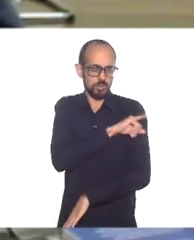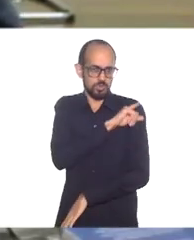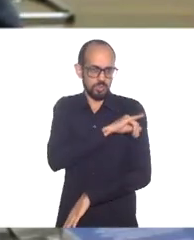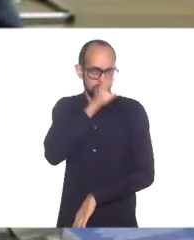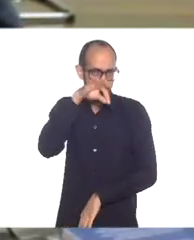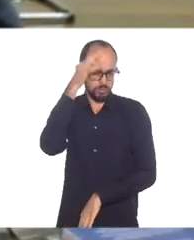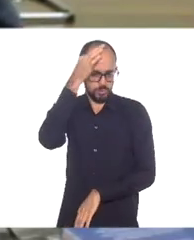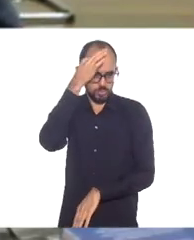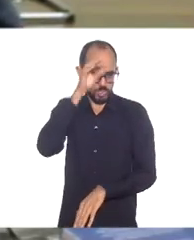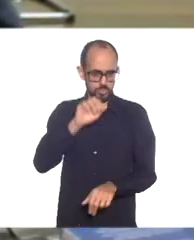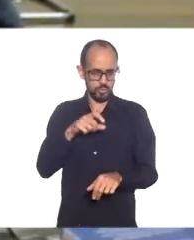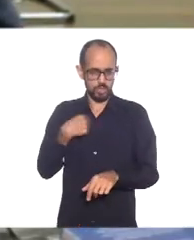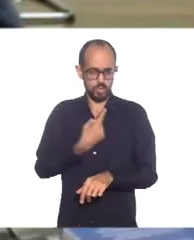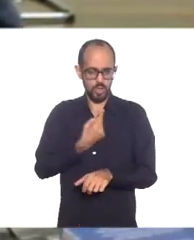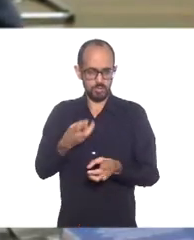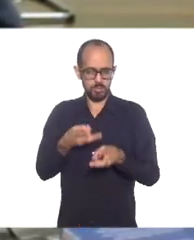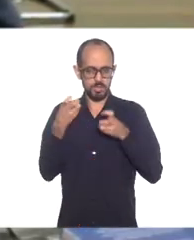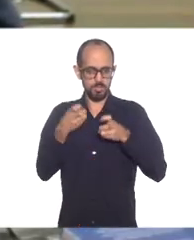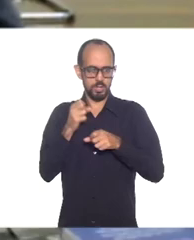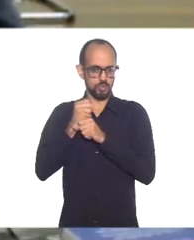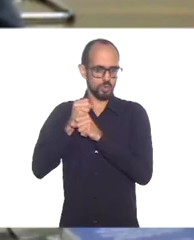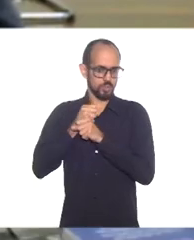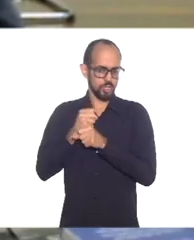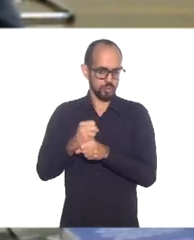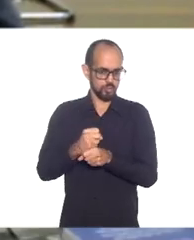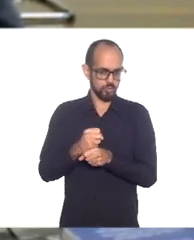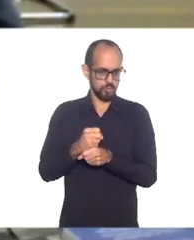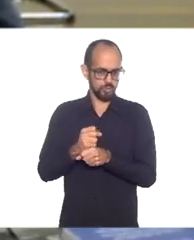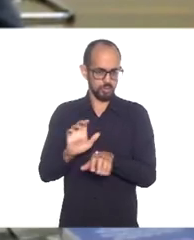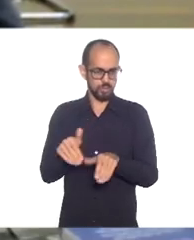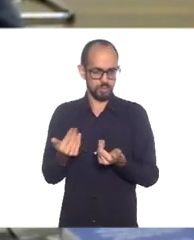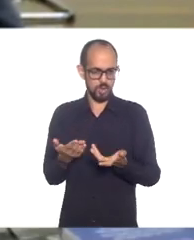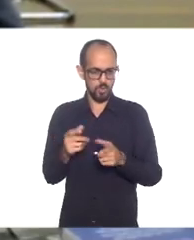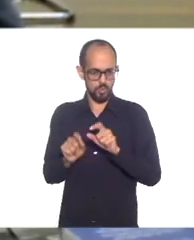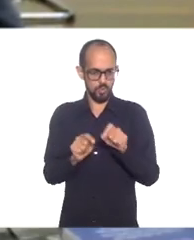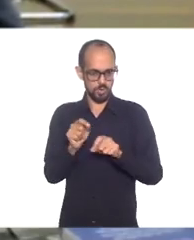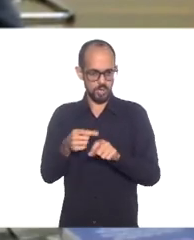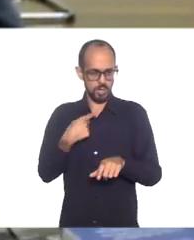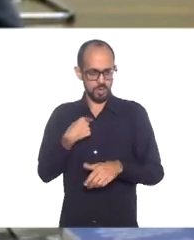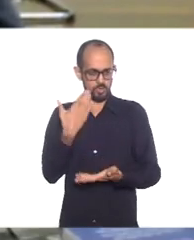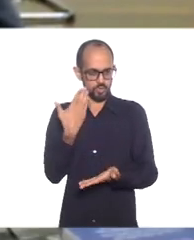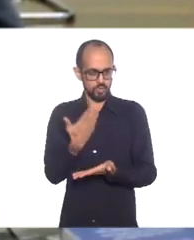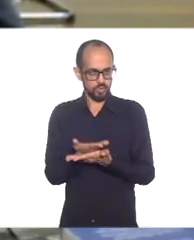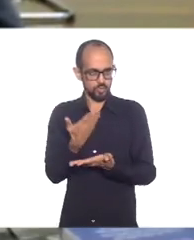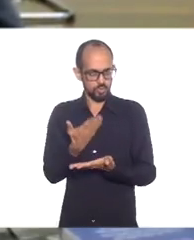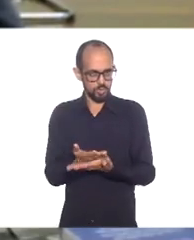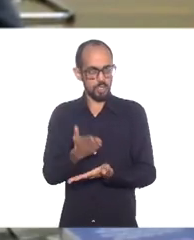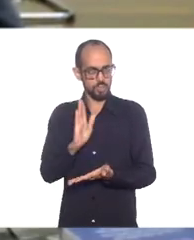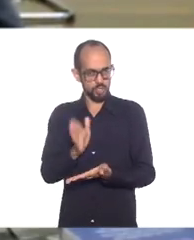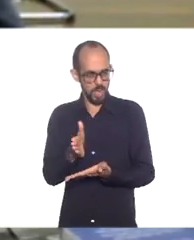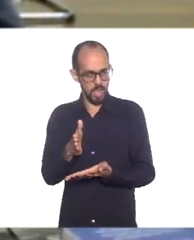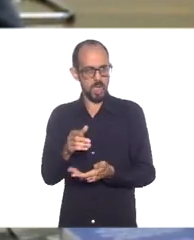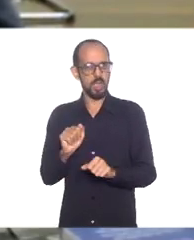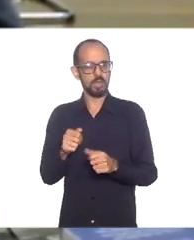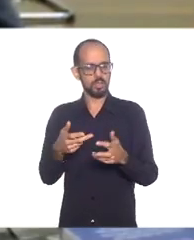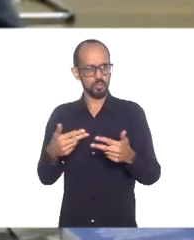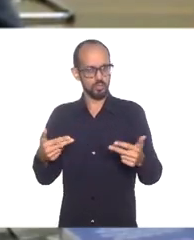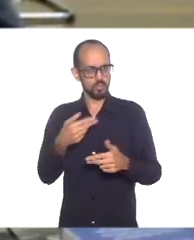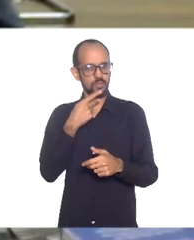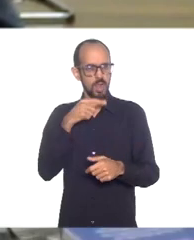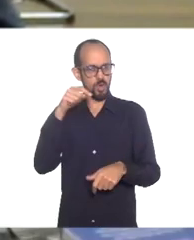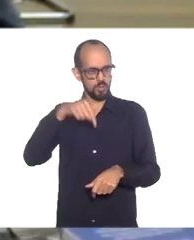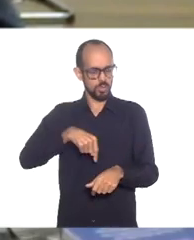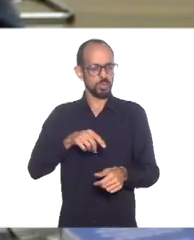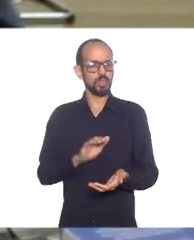E a gente viu isso ao longo dos anos. Então, eu já me interei um pouquinho do que foi dito e eu não tenho